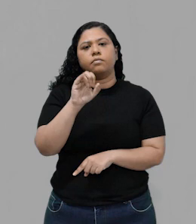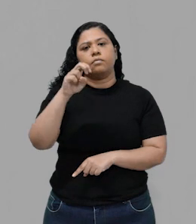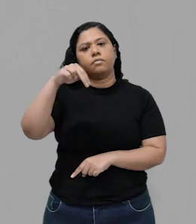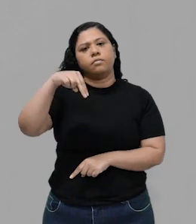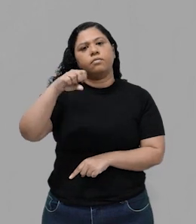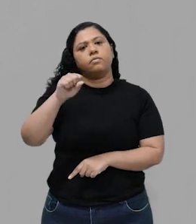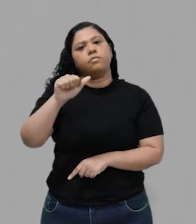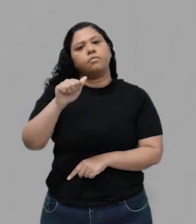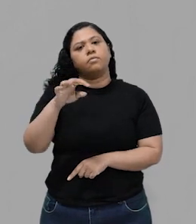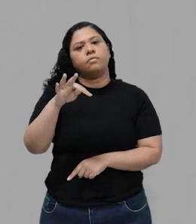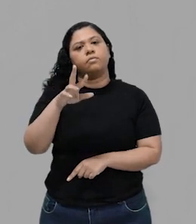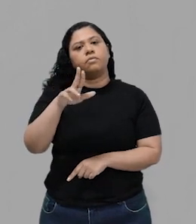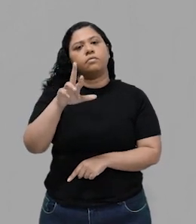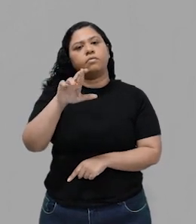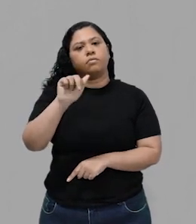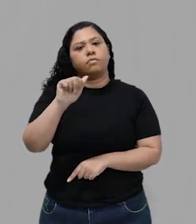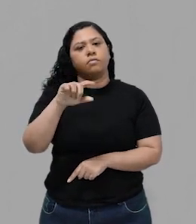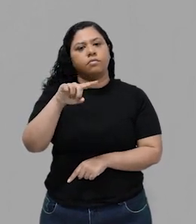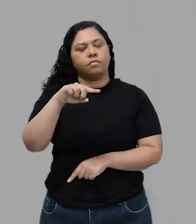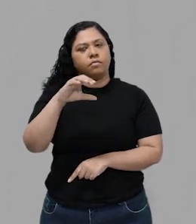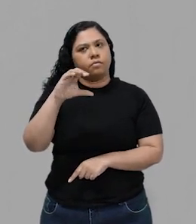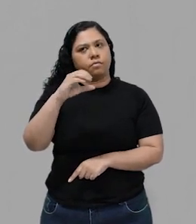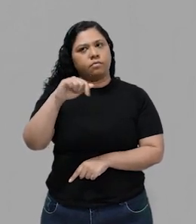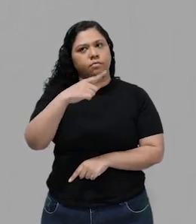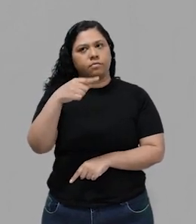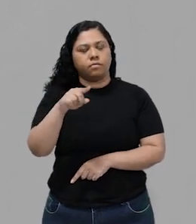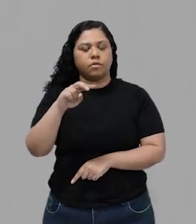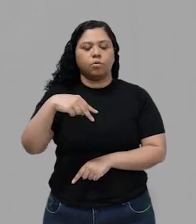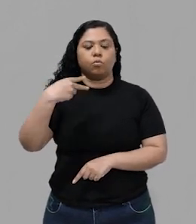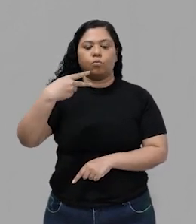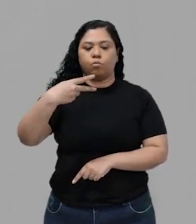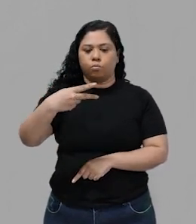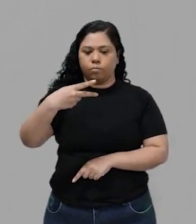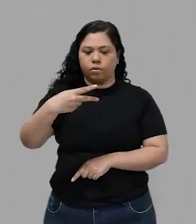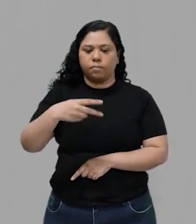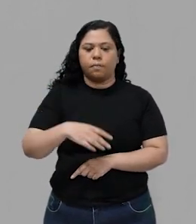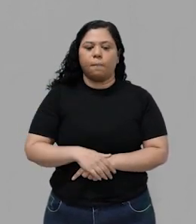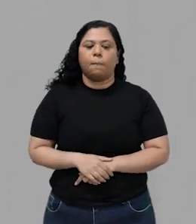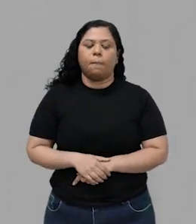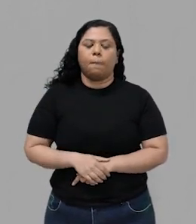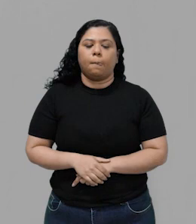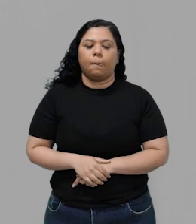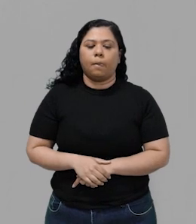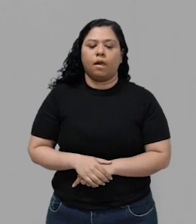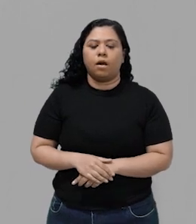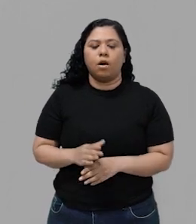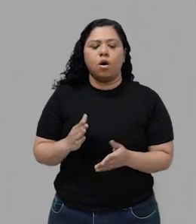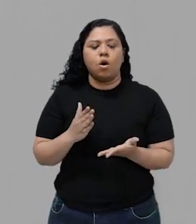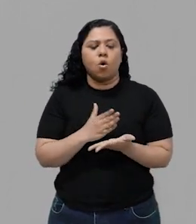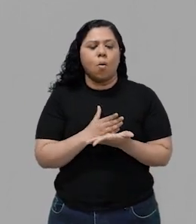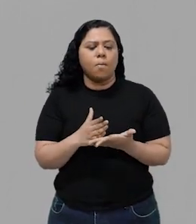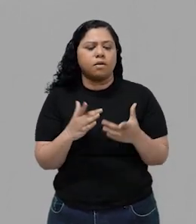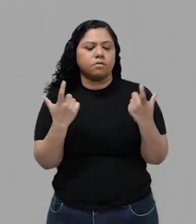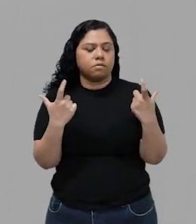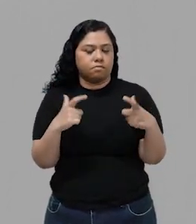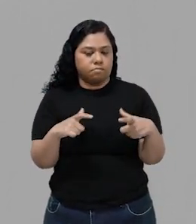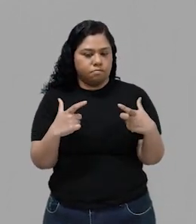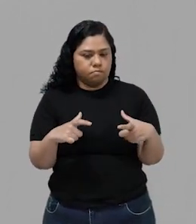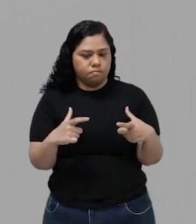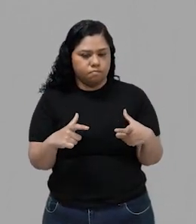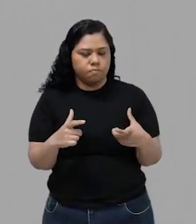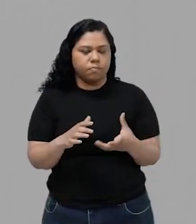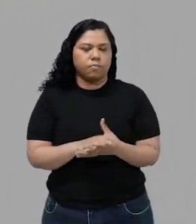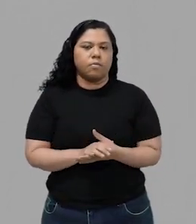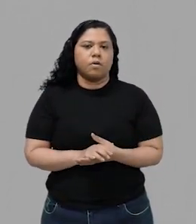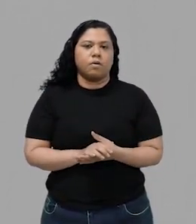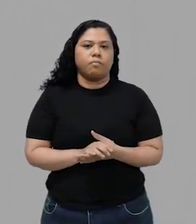uma ligação dupla, certo? Lembrando, eu tenho insaturação, começo pelo lado mais próximo da insaturação? Não.